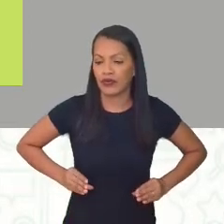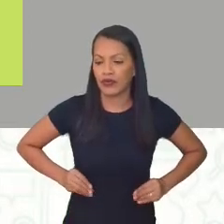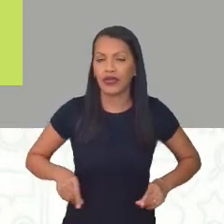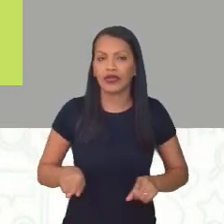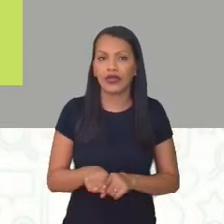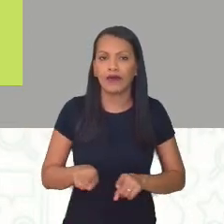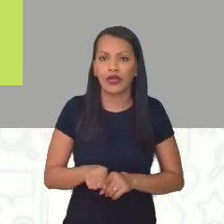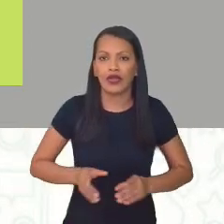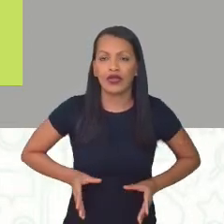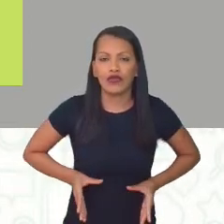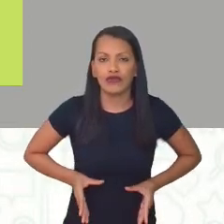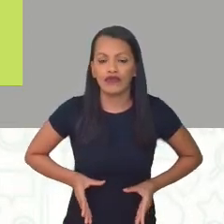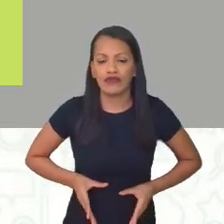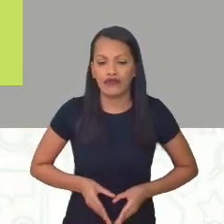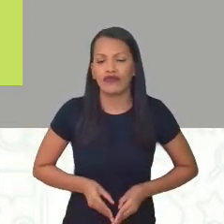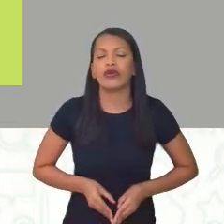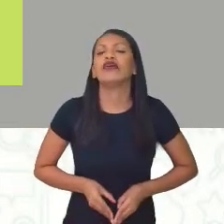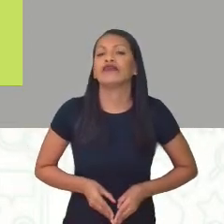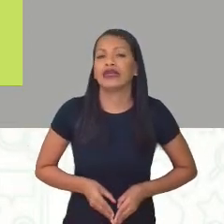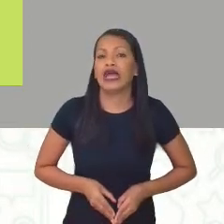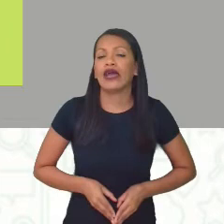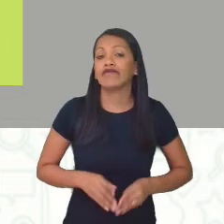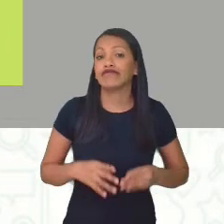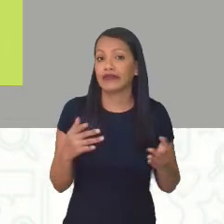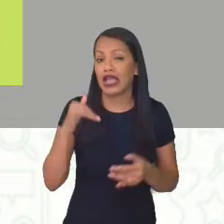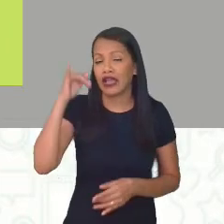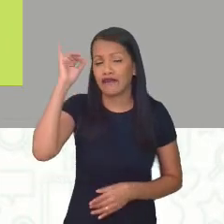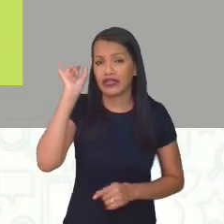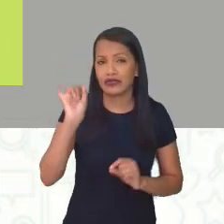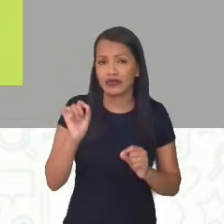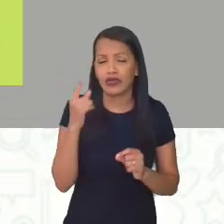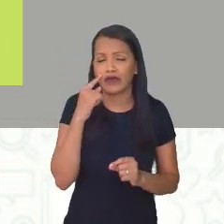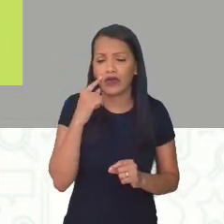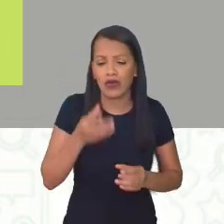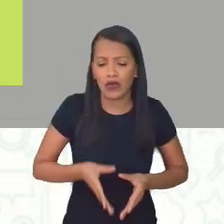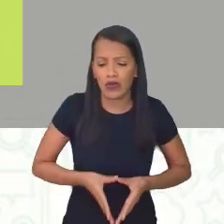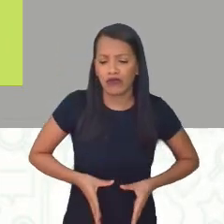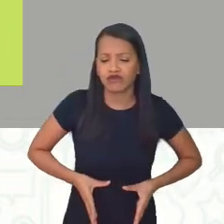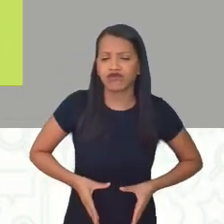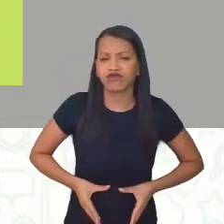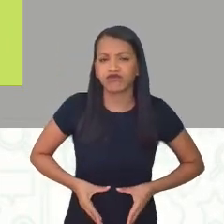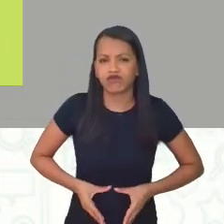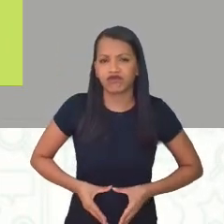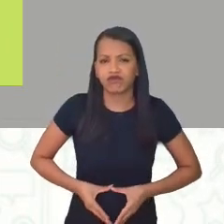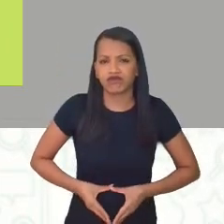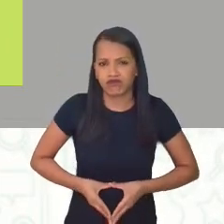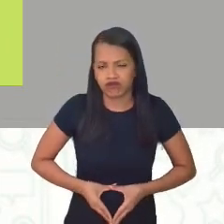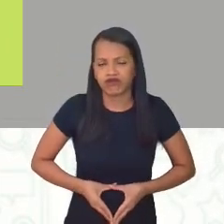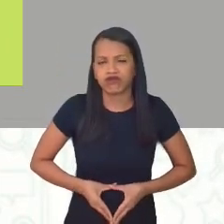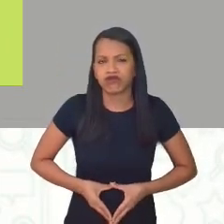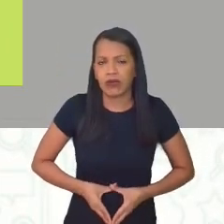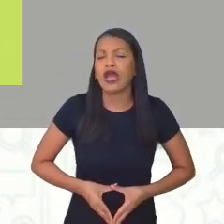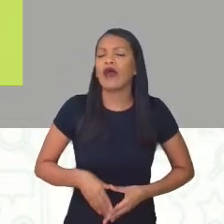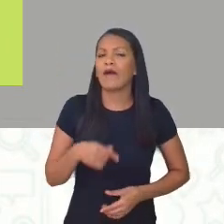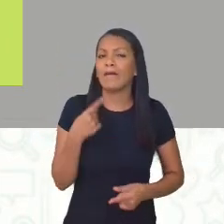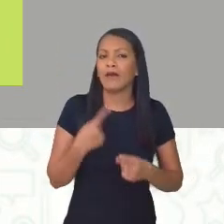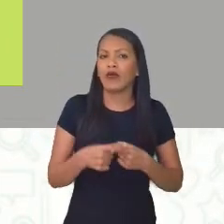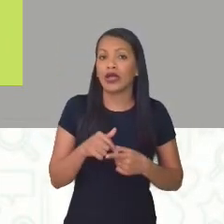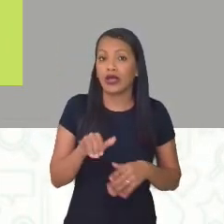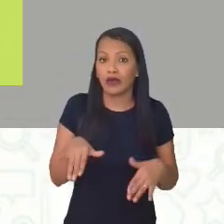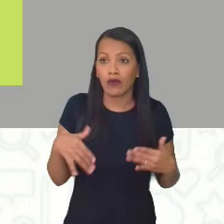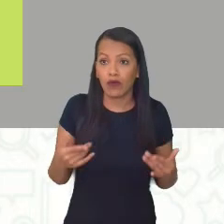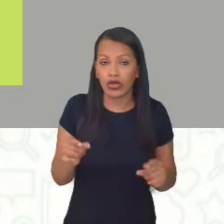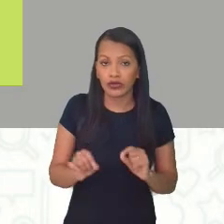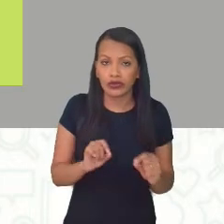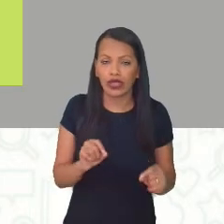espessamento do muco cervical, né? O que é que acontece isso? Engrossa o muco do colo do útero e vai dificultar a